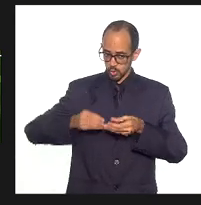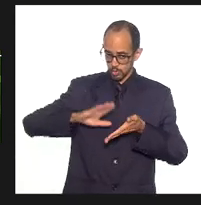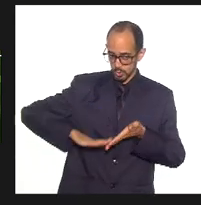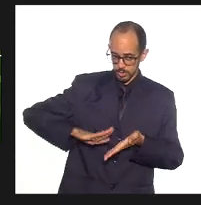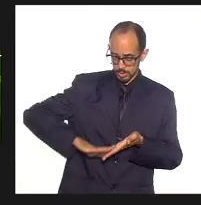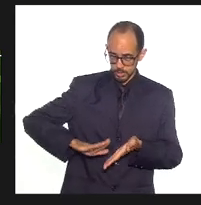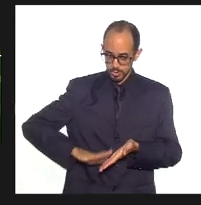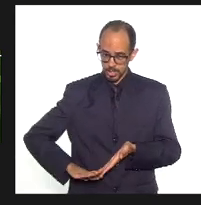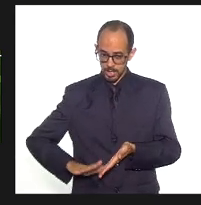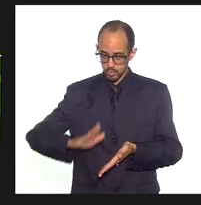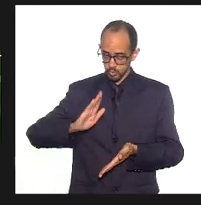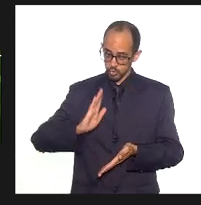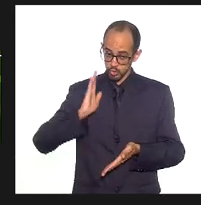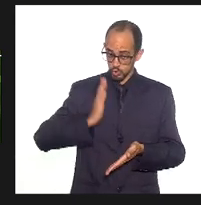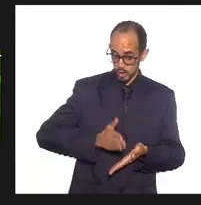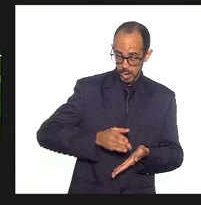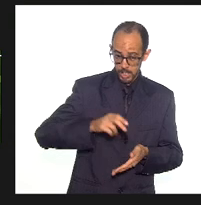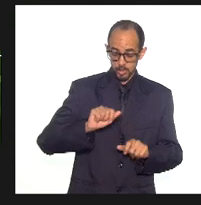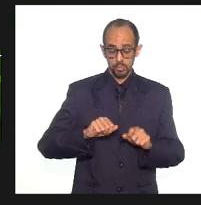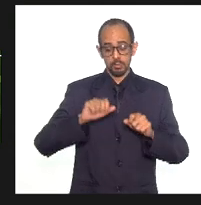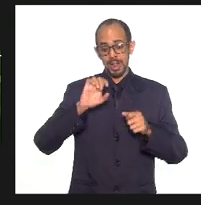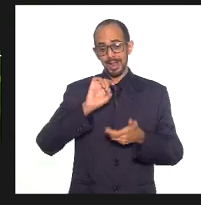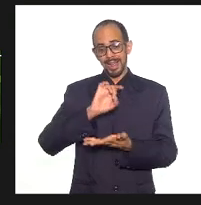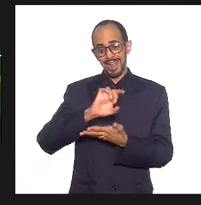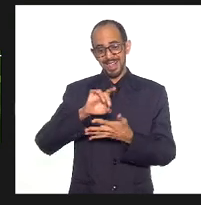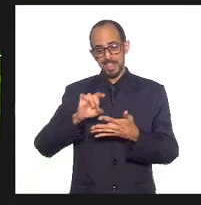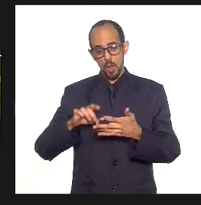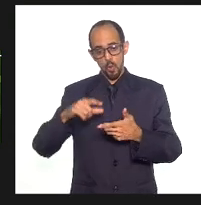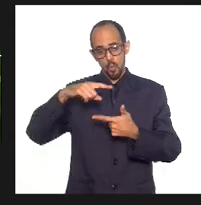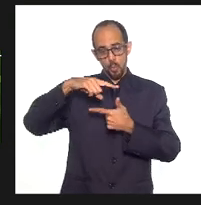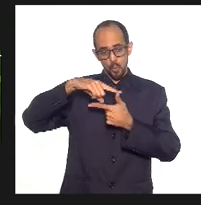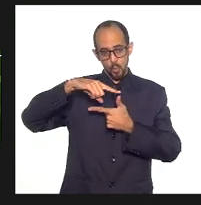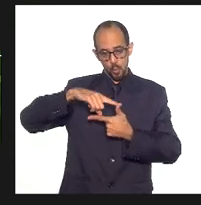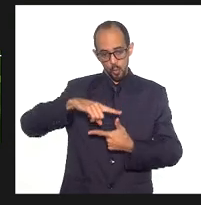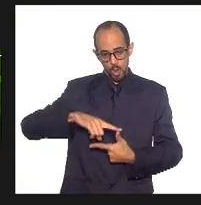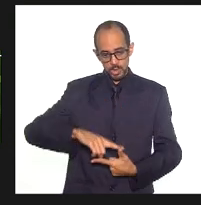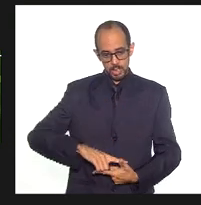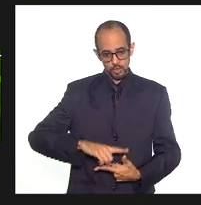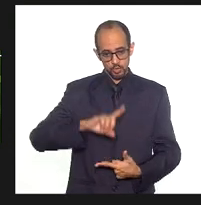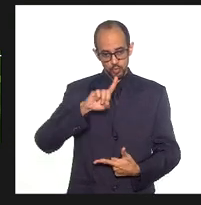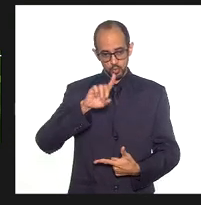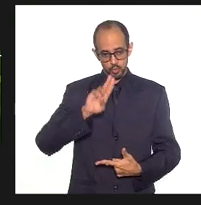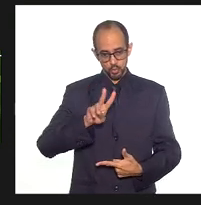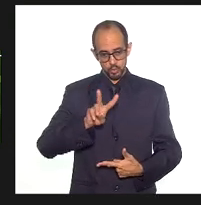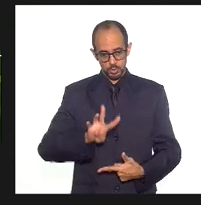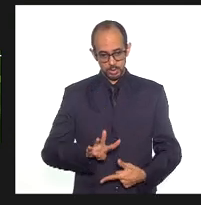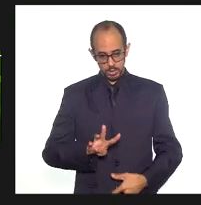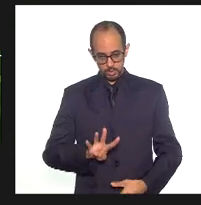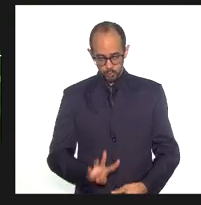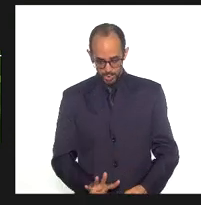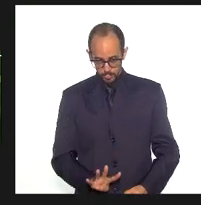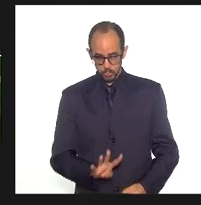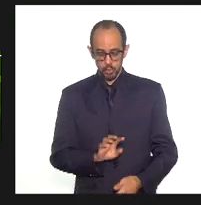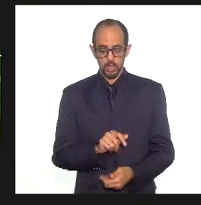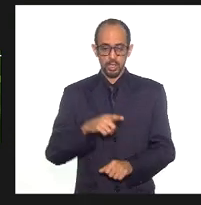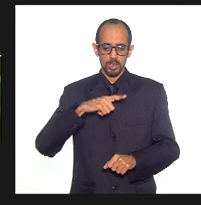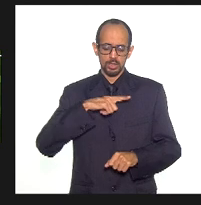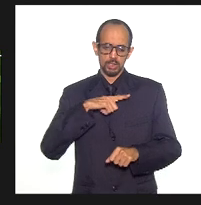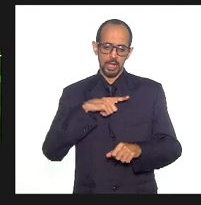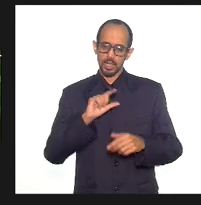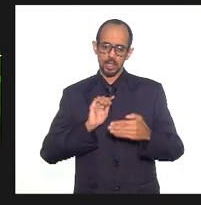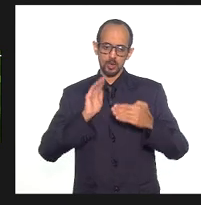indiretos, eles são, para cada bloco, conforme o contrato celebrado, eles são direcionados